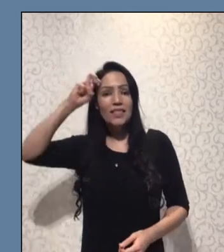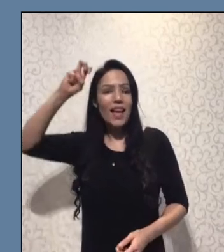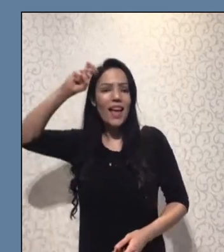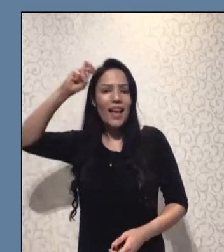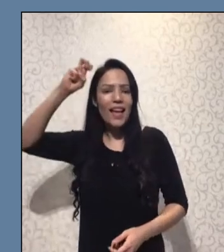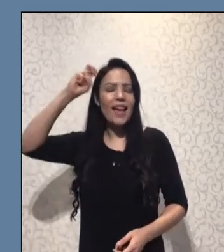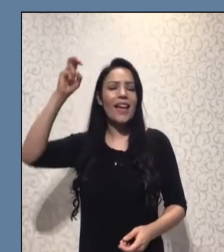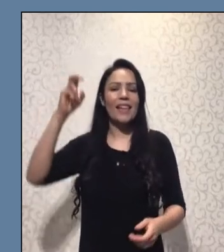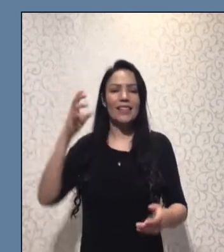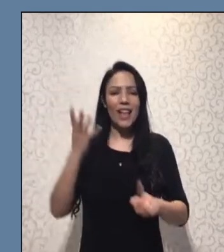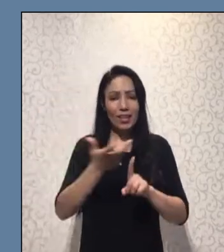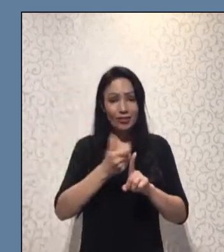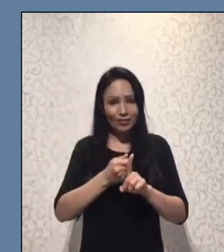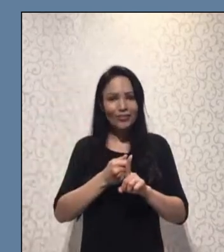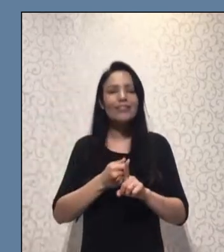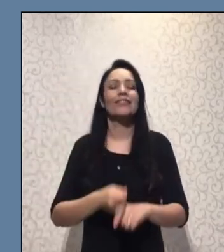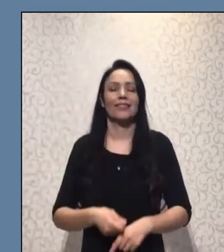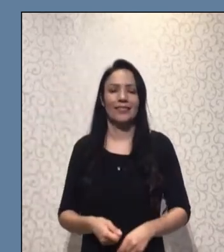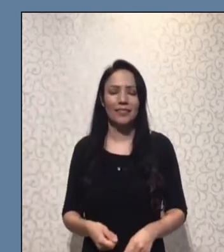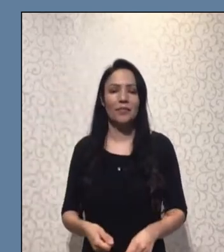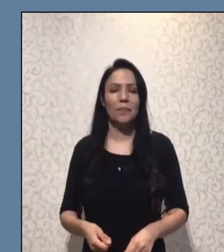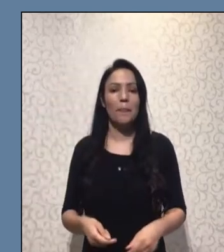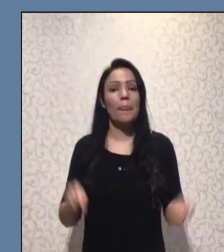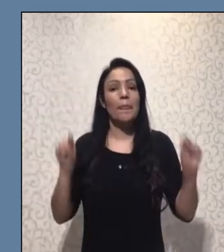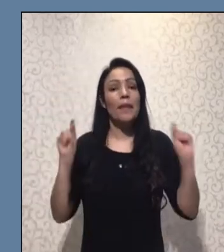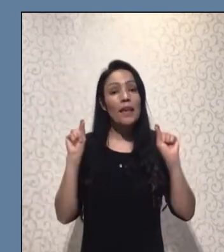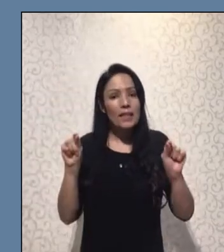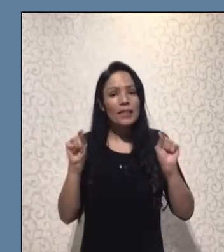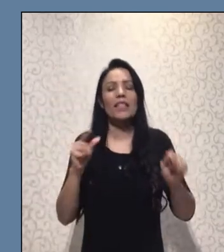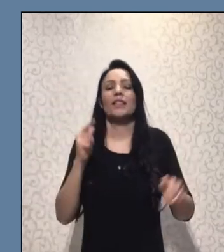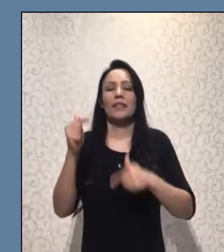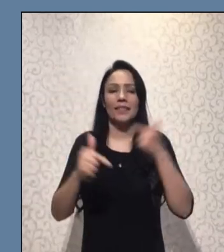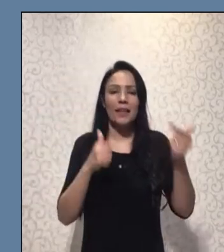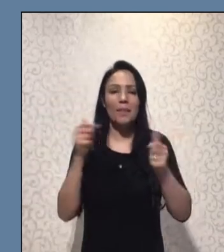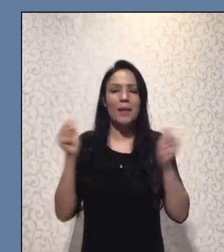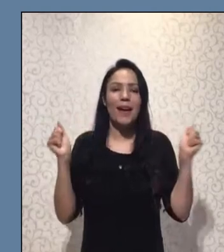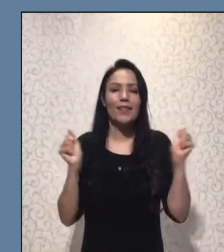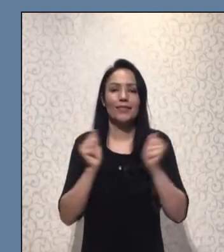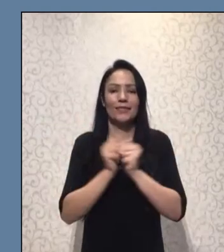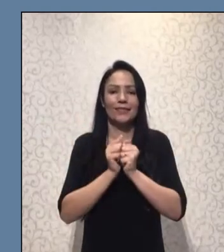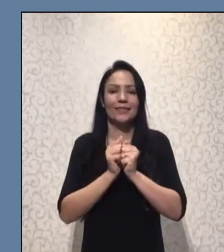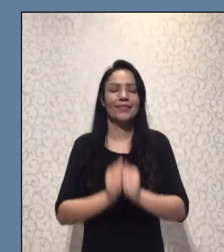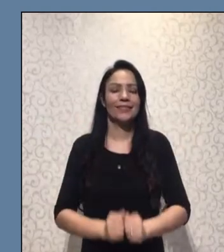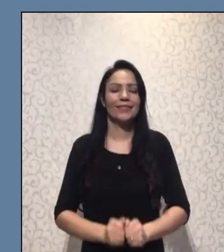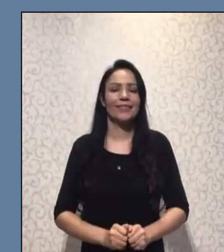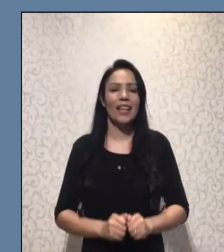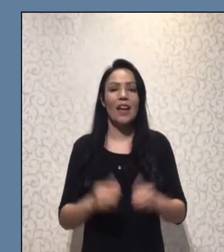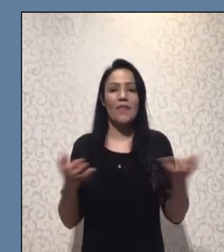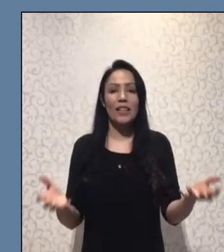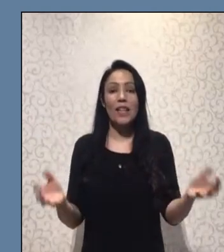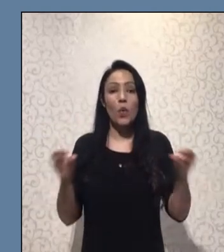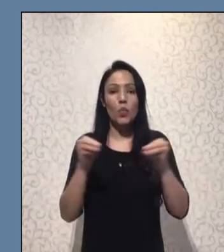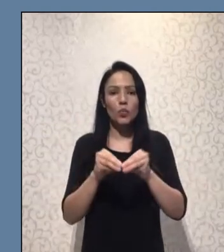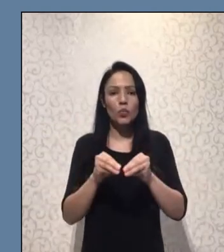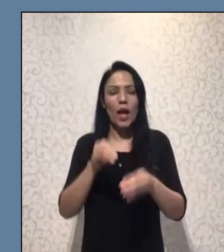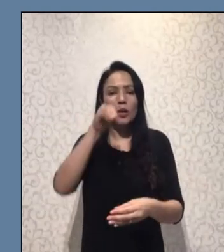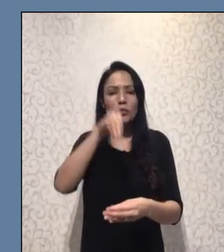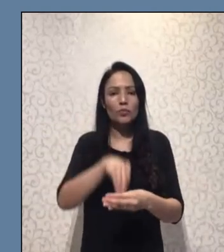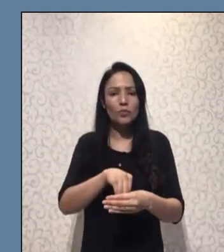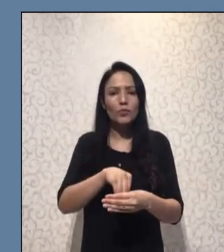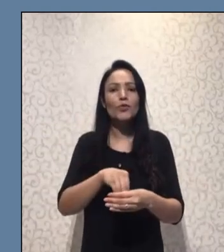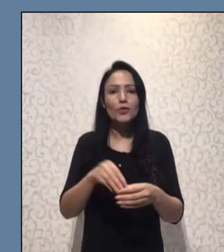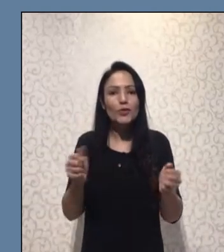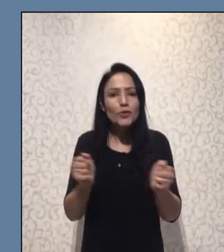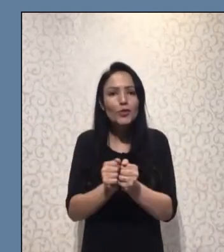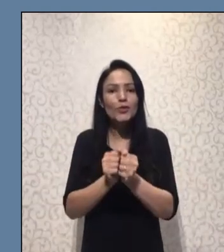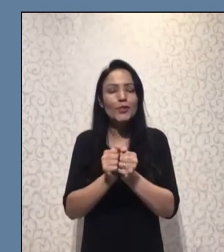né? Então, isso é uma forma de trabalhar junto, né? Você inclui, a inclusão se dá pela produção,